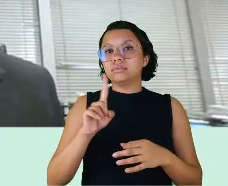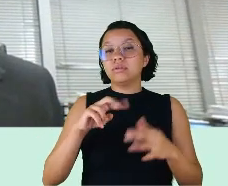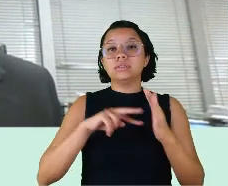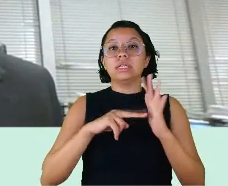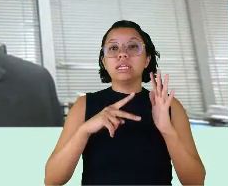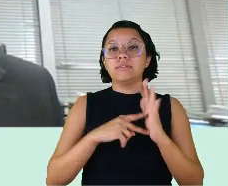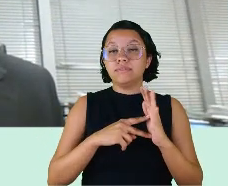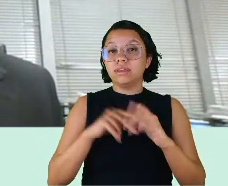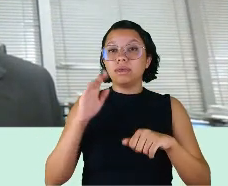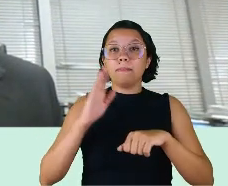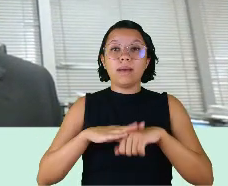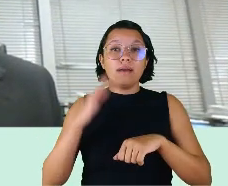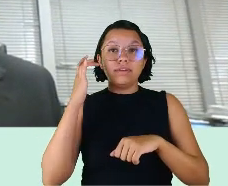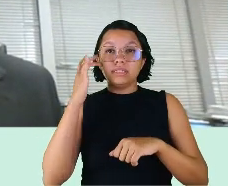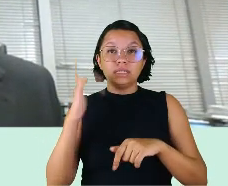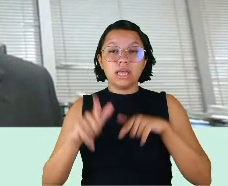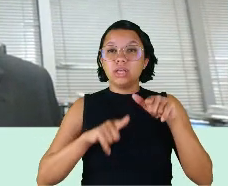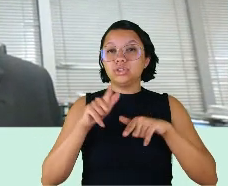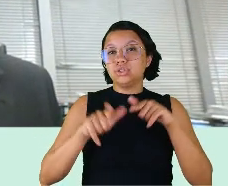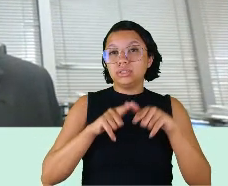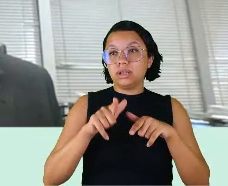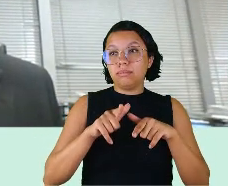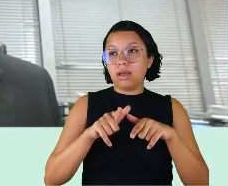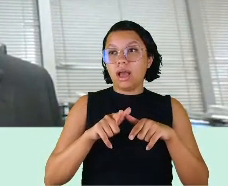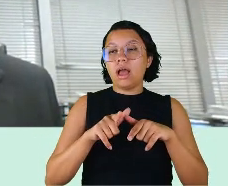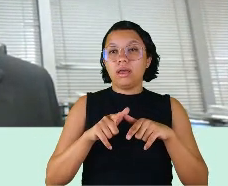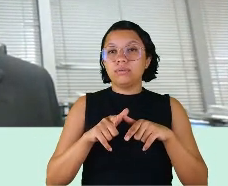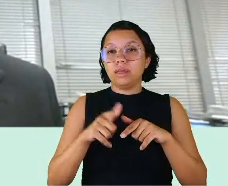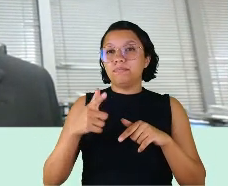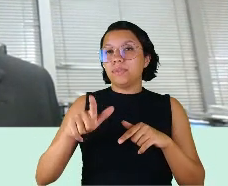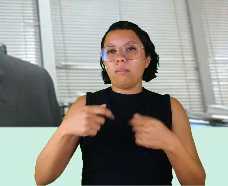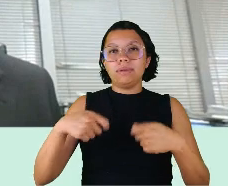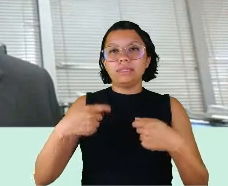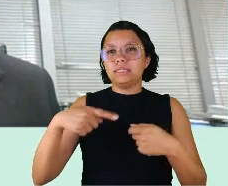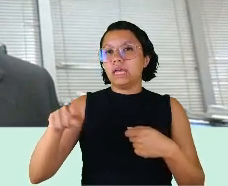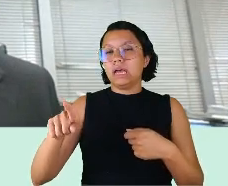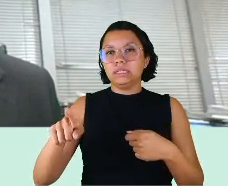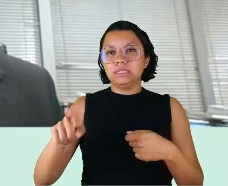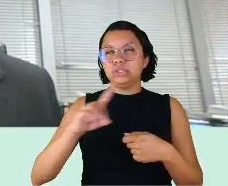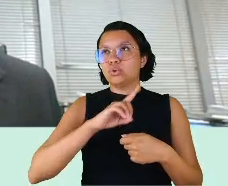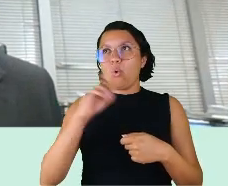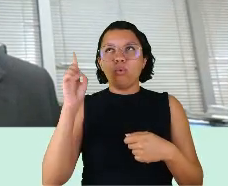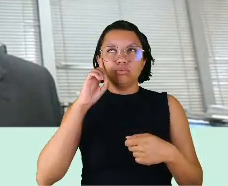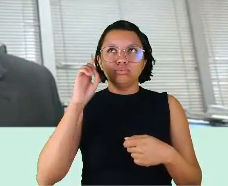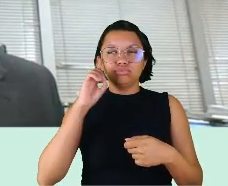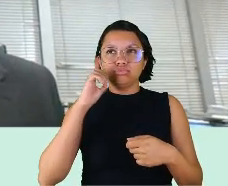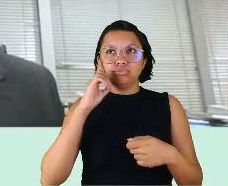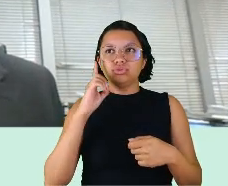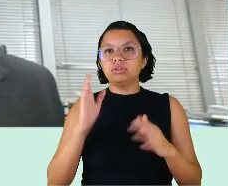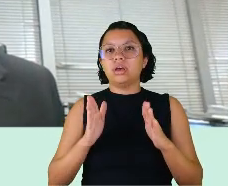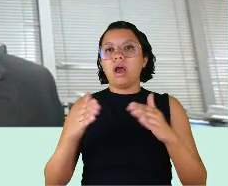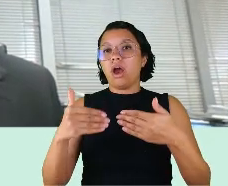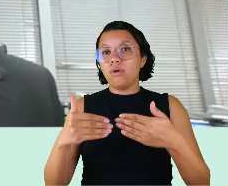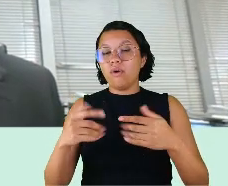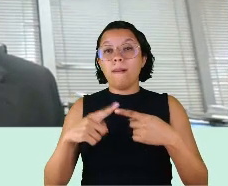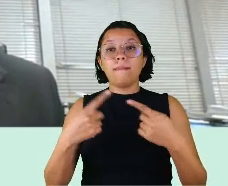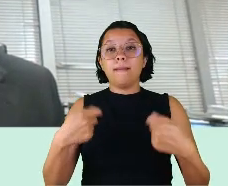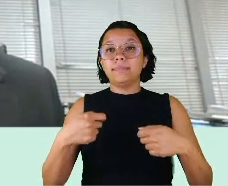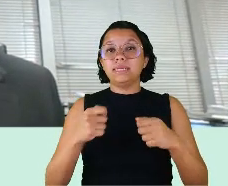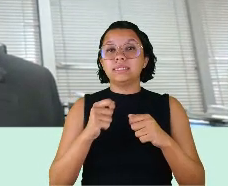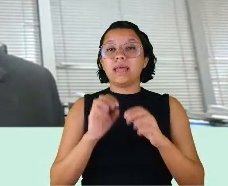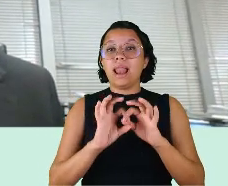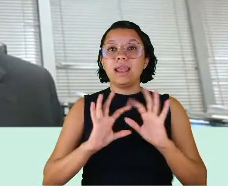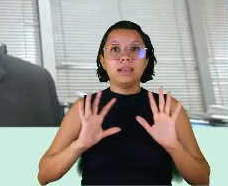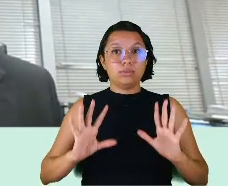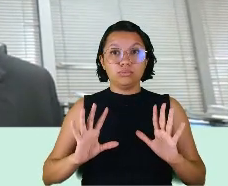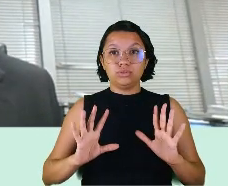nova flexibilidade de trabalho, poupá-lo de certos deslocamentos em determinados dias, mas ele tem que estar